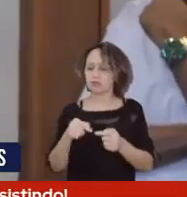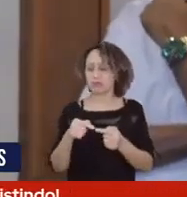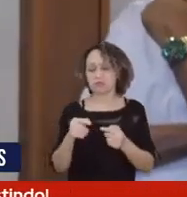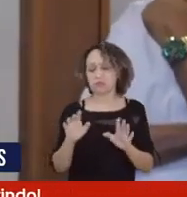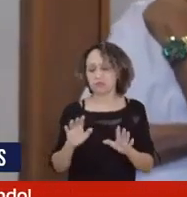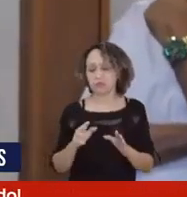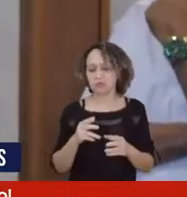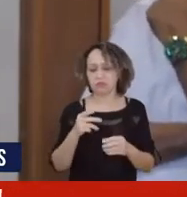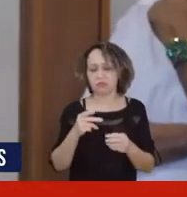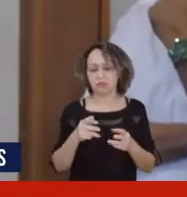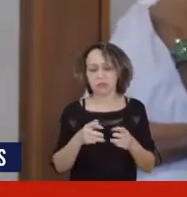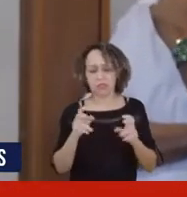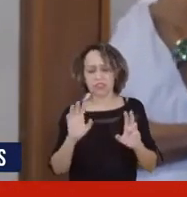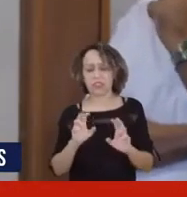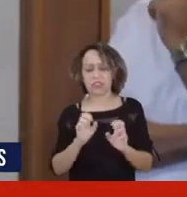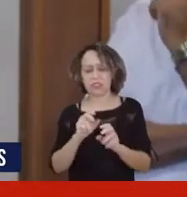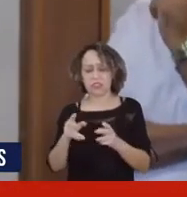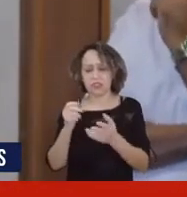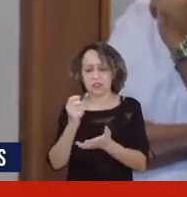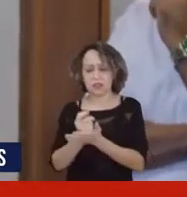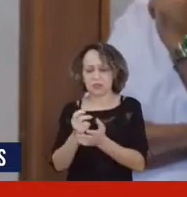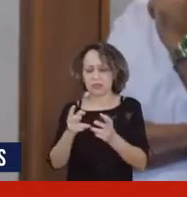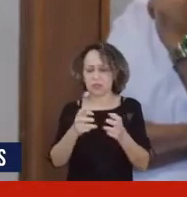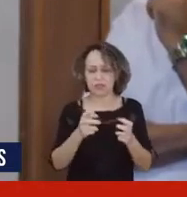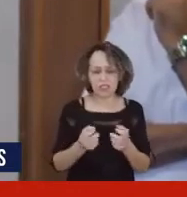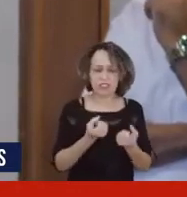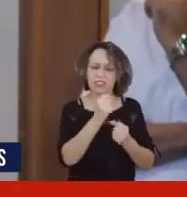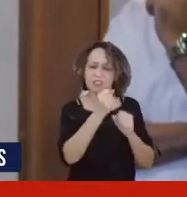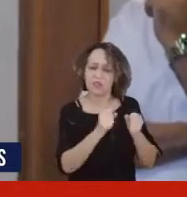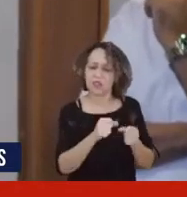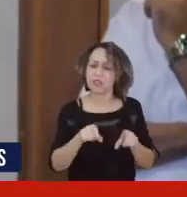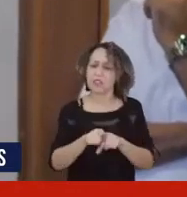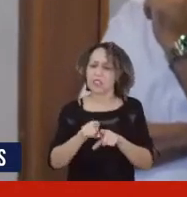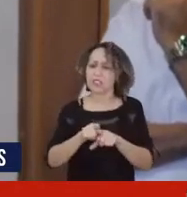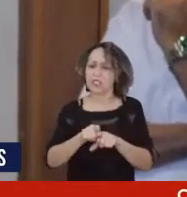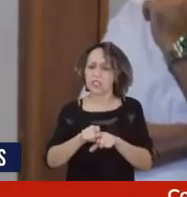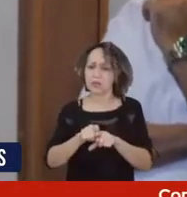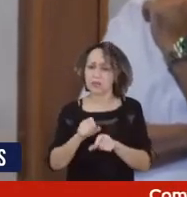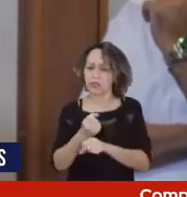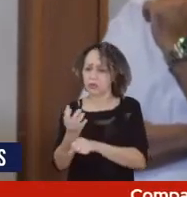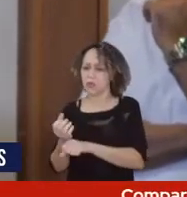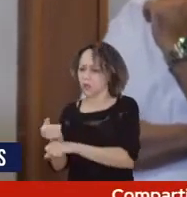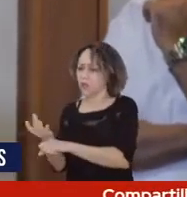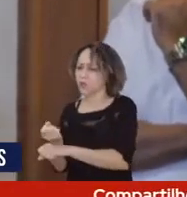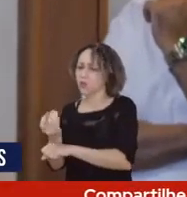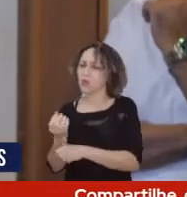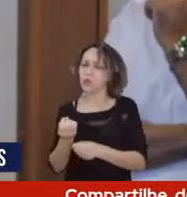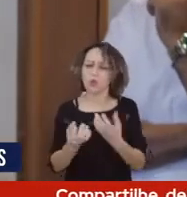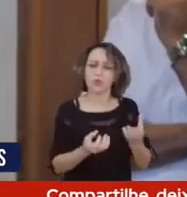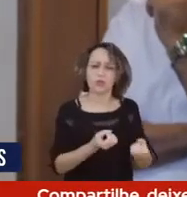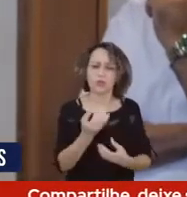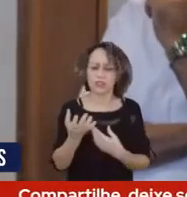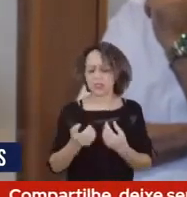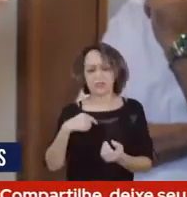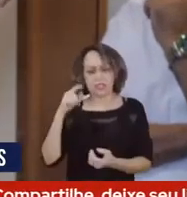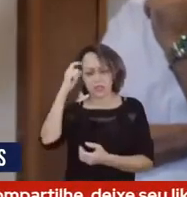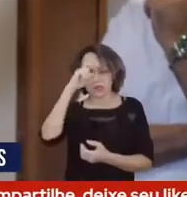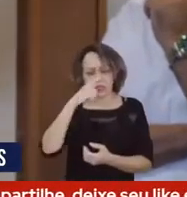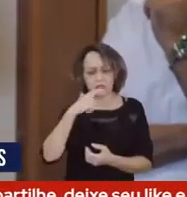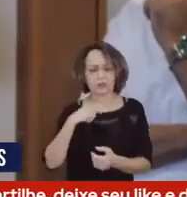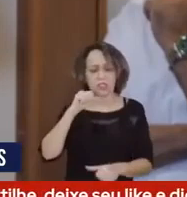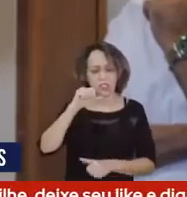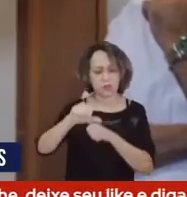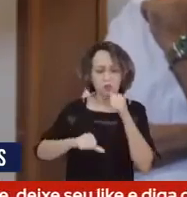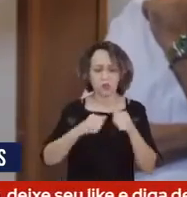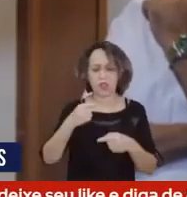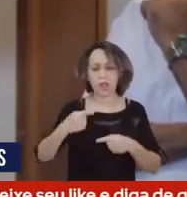não só em refino, como em distribuição, nós vamos ter muita dificuldade de mudar a política de preço. E se a gente mudar a política de preço, se a gente não tiver uma capacidade de